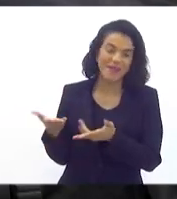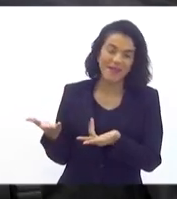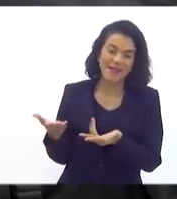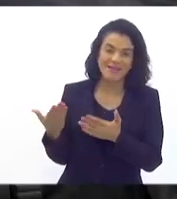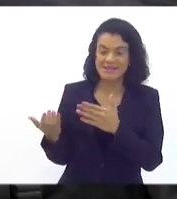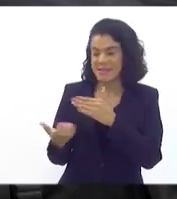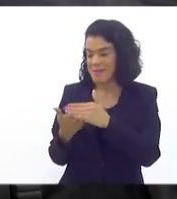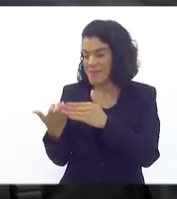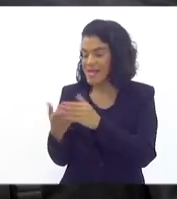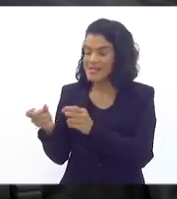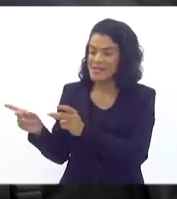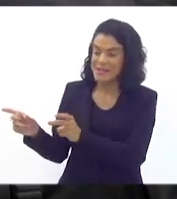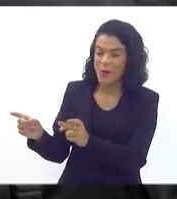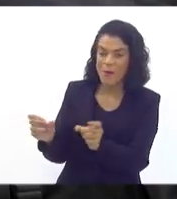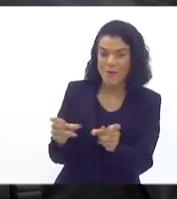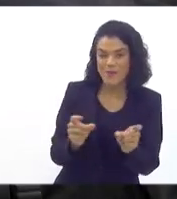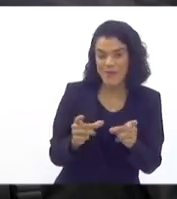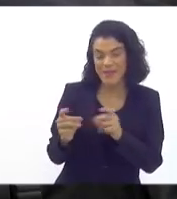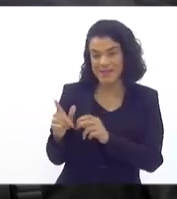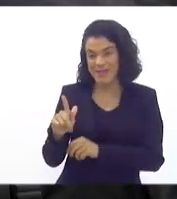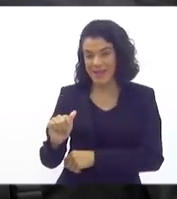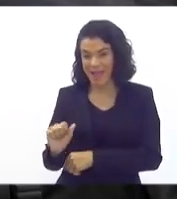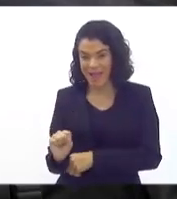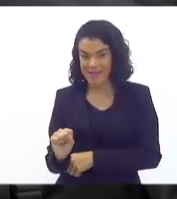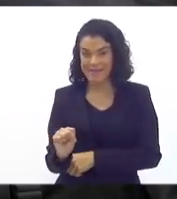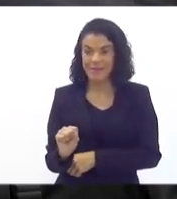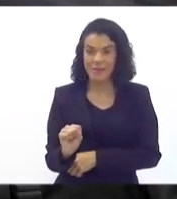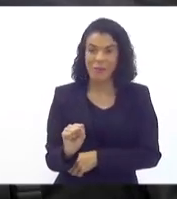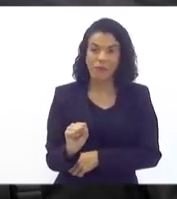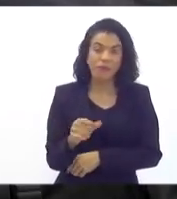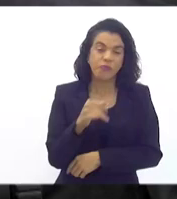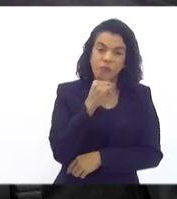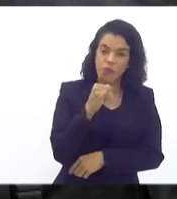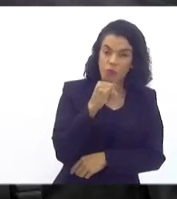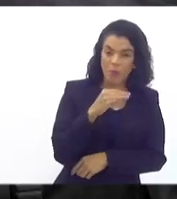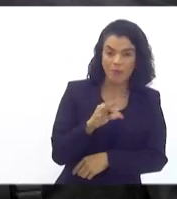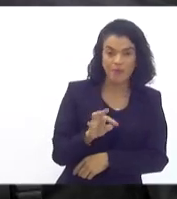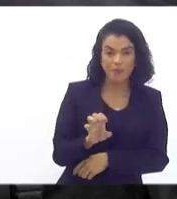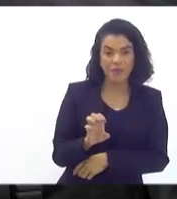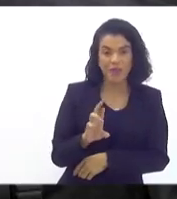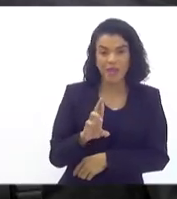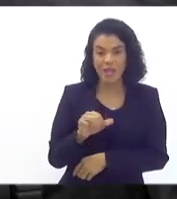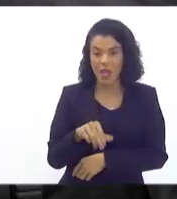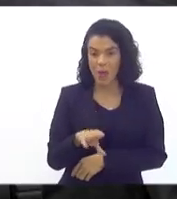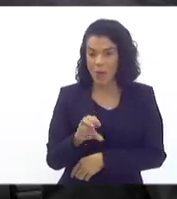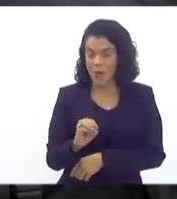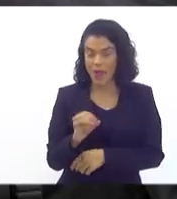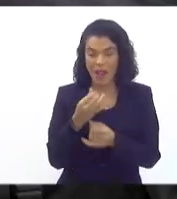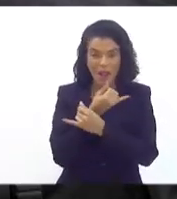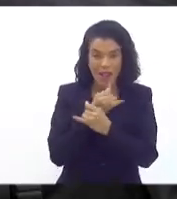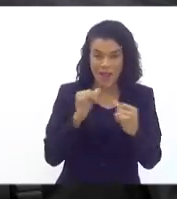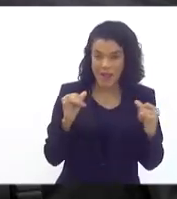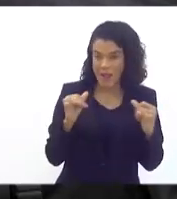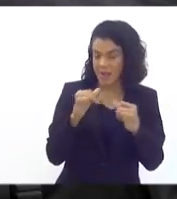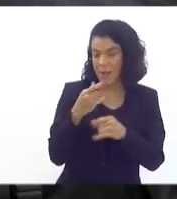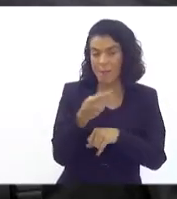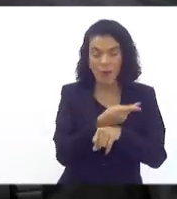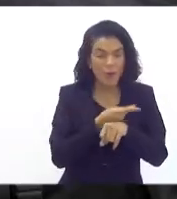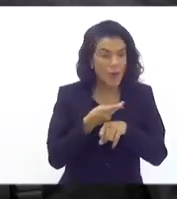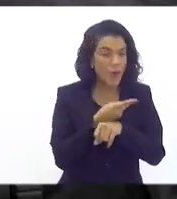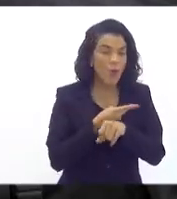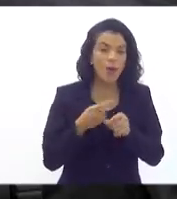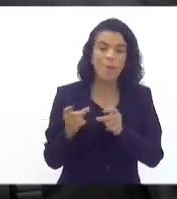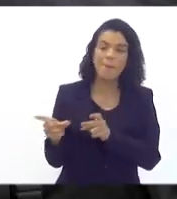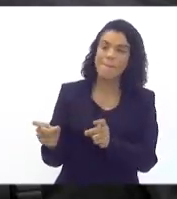para os grandes fornecimentos muitos técnicas por exemplo busca o mercado o mercado ambos busca o Mercado